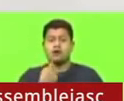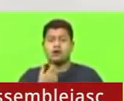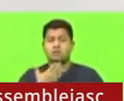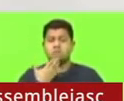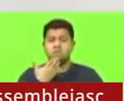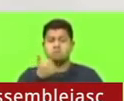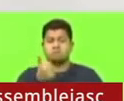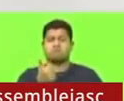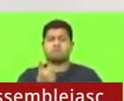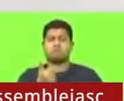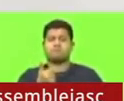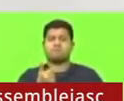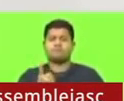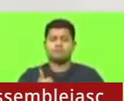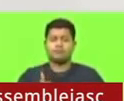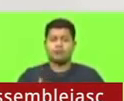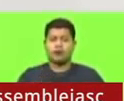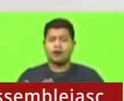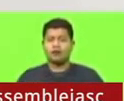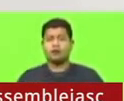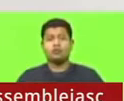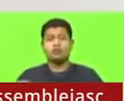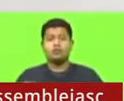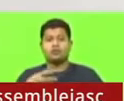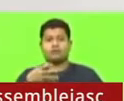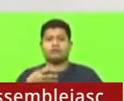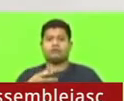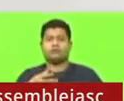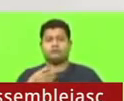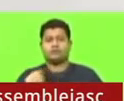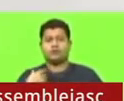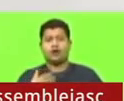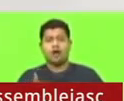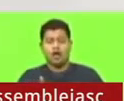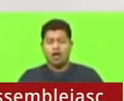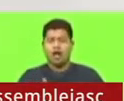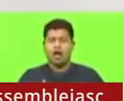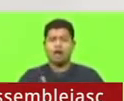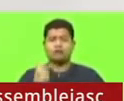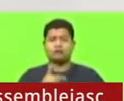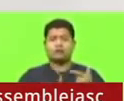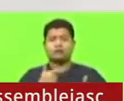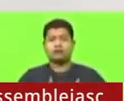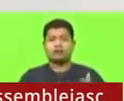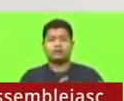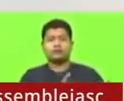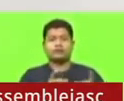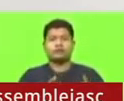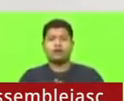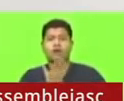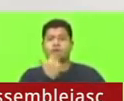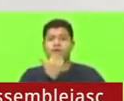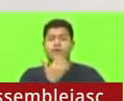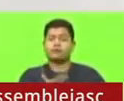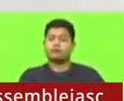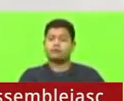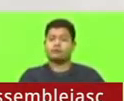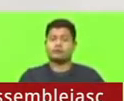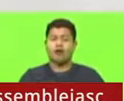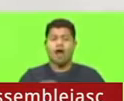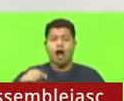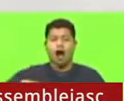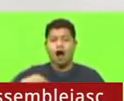para quem vai preparar o peixe, o pescado. A gente é reconhecido,